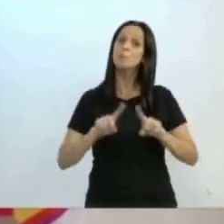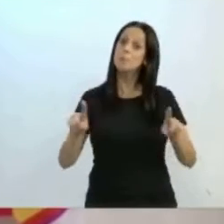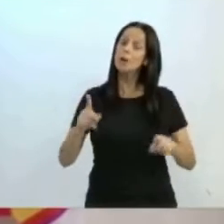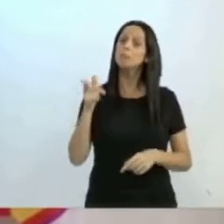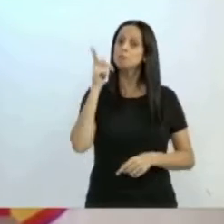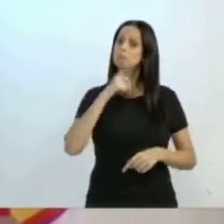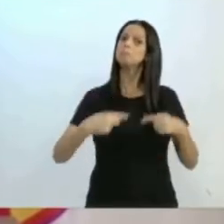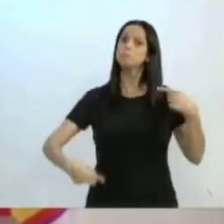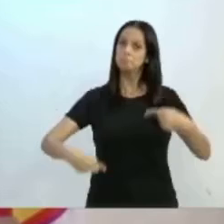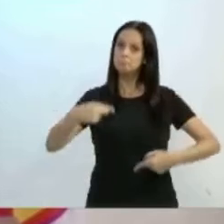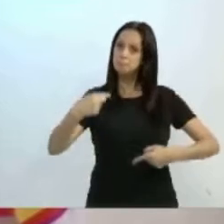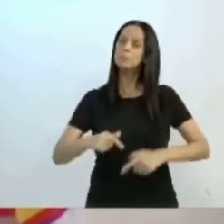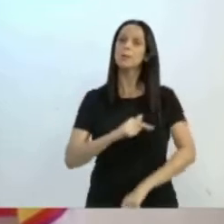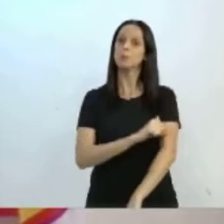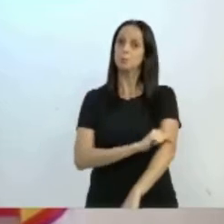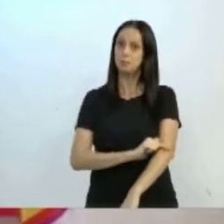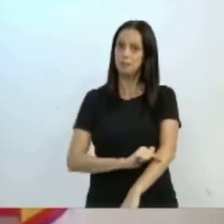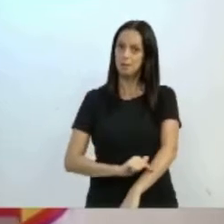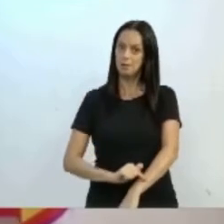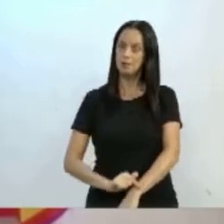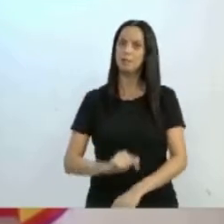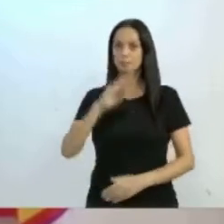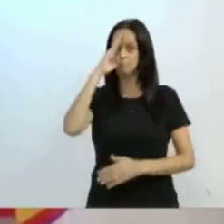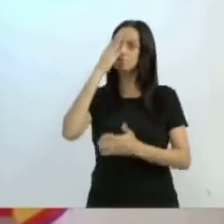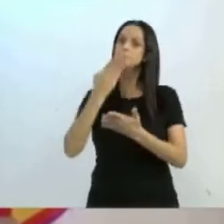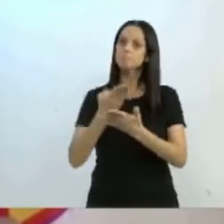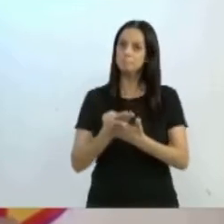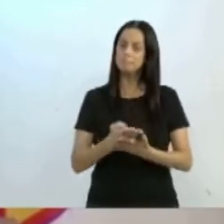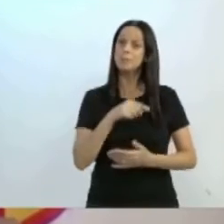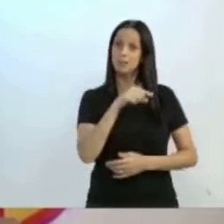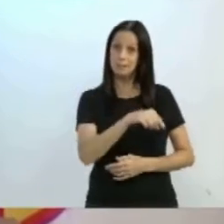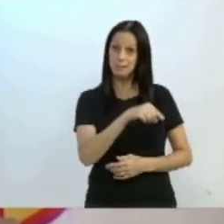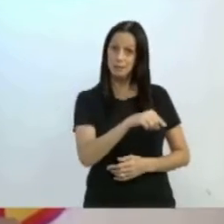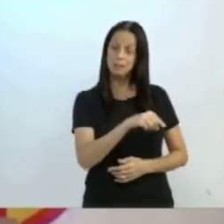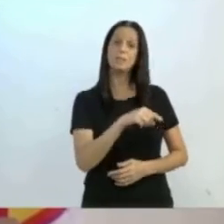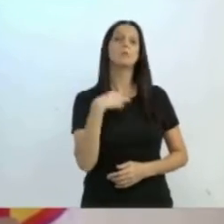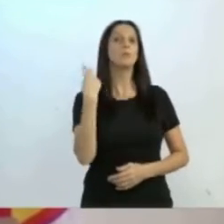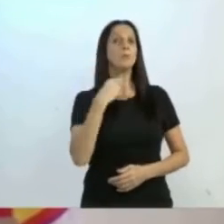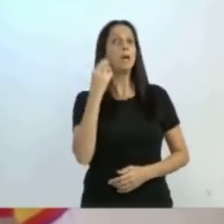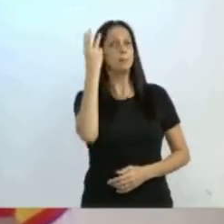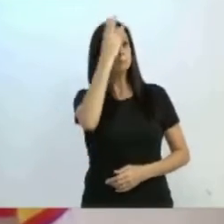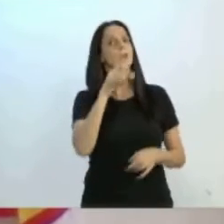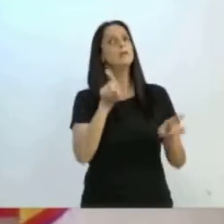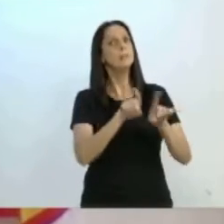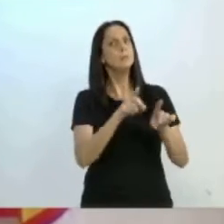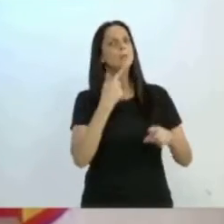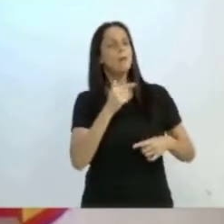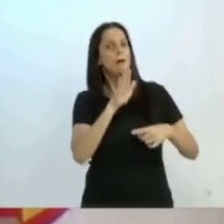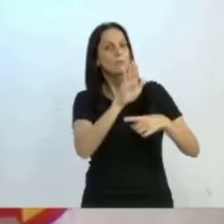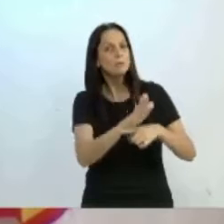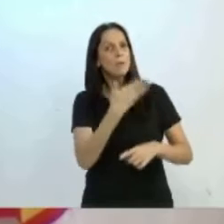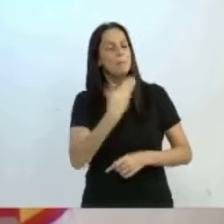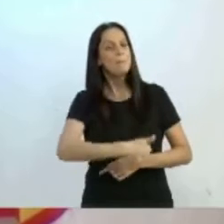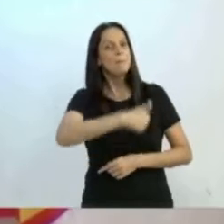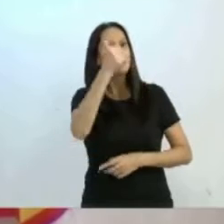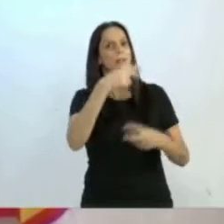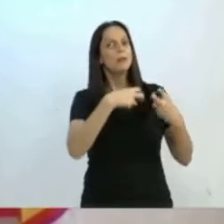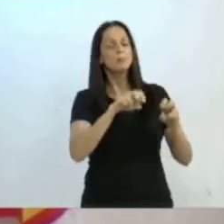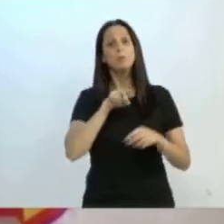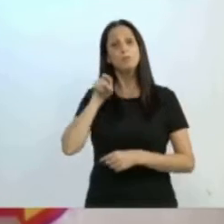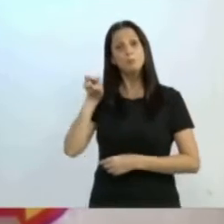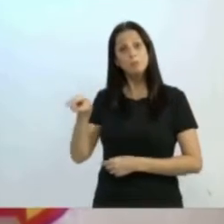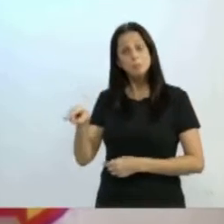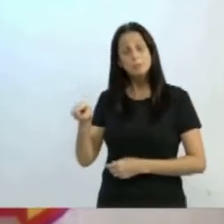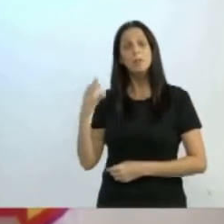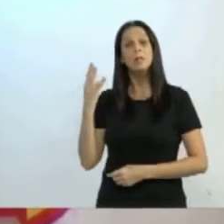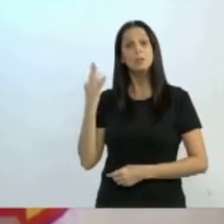discutindo tem certeza absoluta que a ideia do vereador prandelli no é melhorar que a ideia e vossa excelência também é melhorar mas é